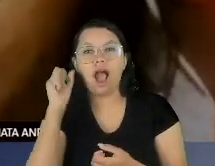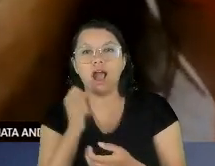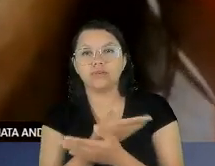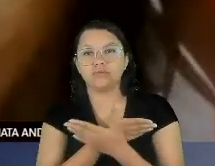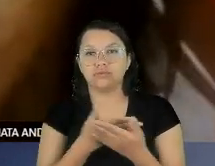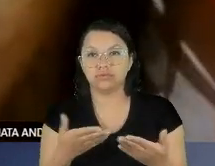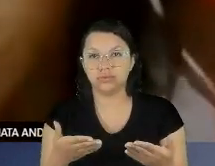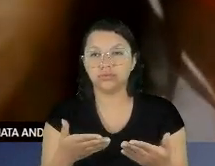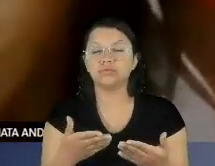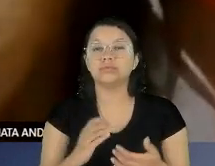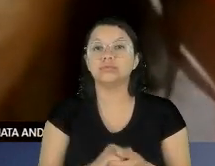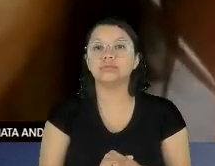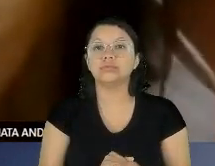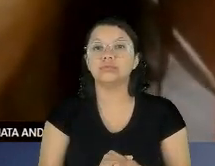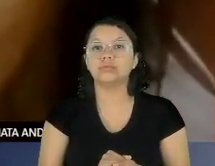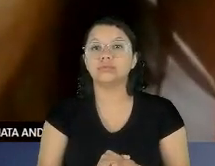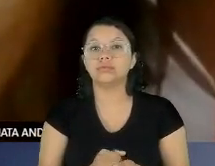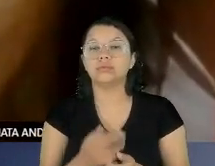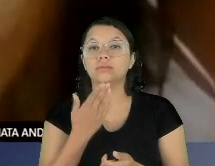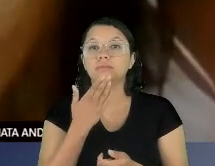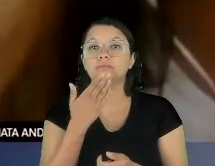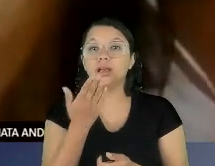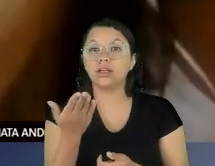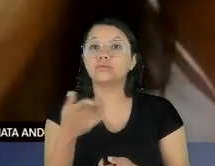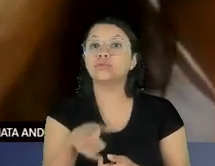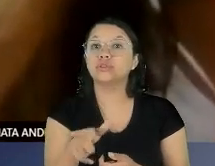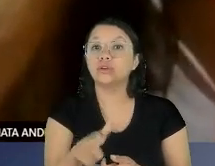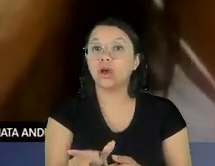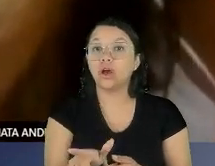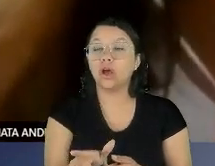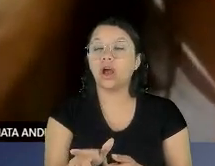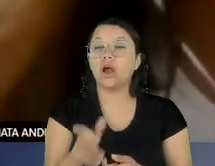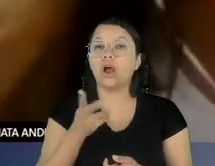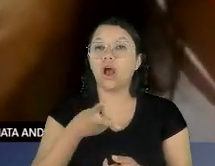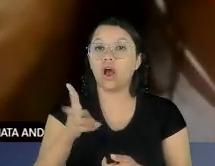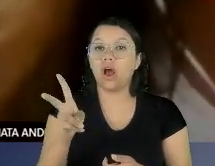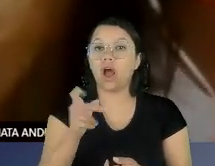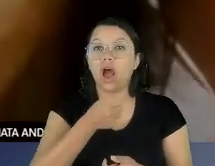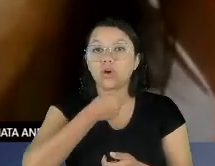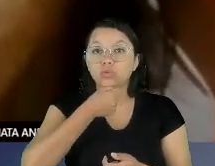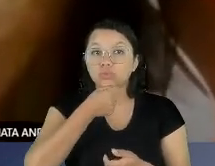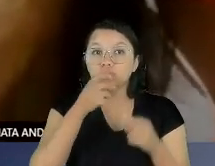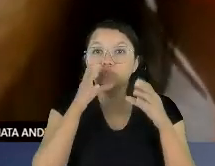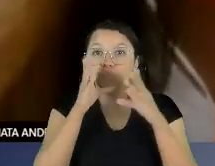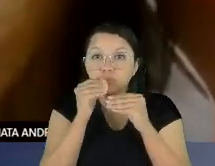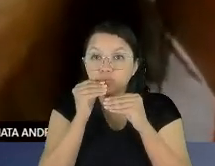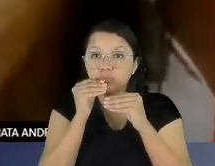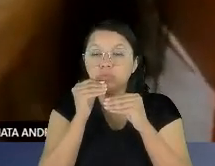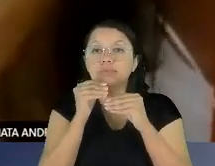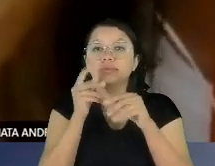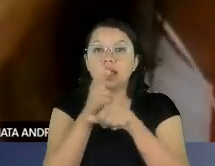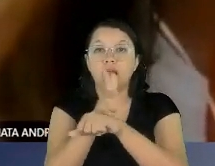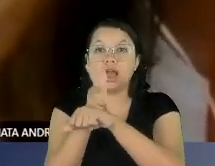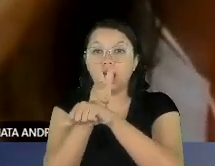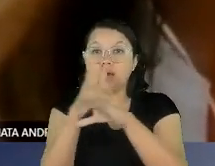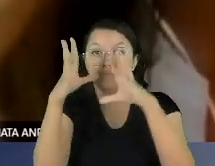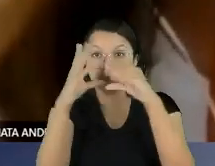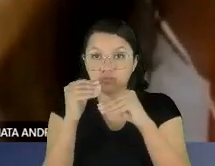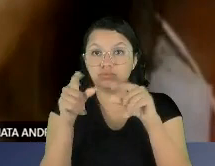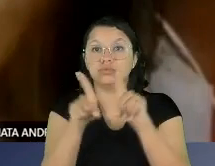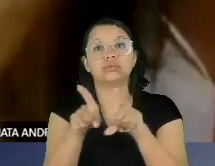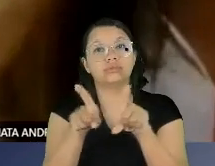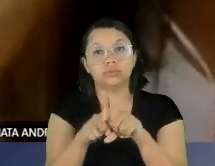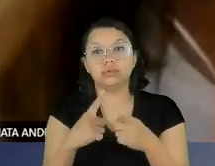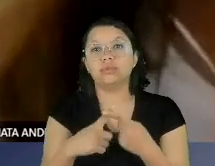Reforço o pedido da doutora Nálida para que mantenham os áudios e as câmeras fechadas,